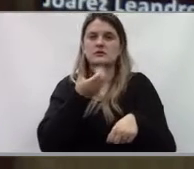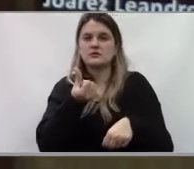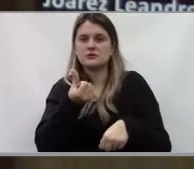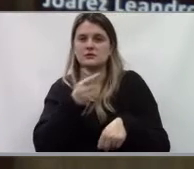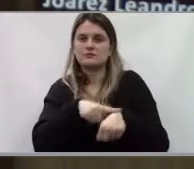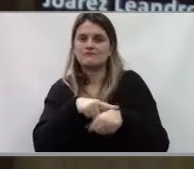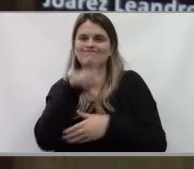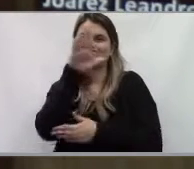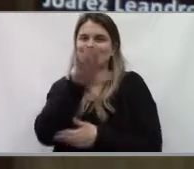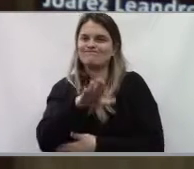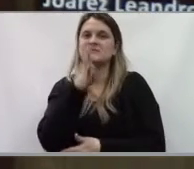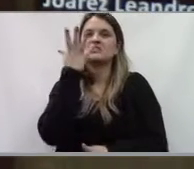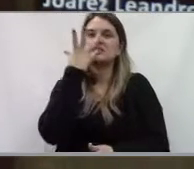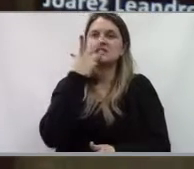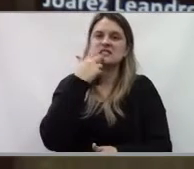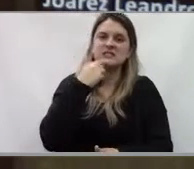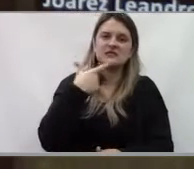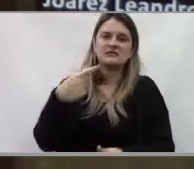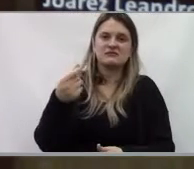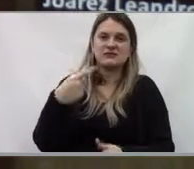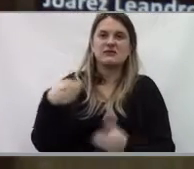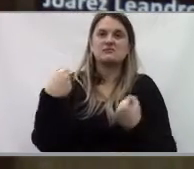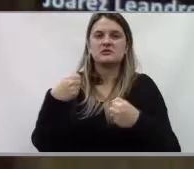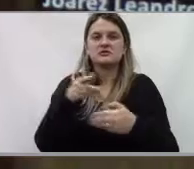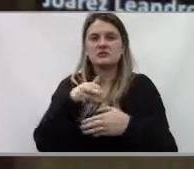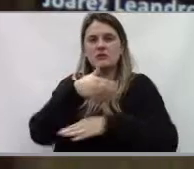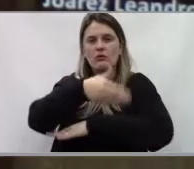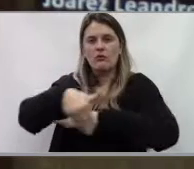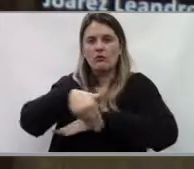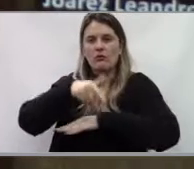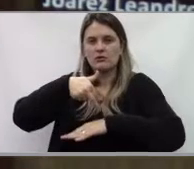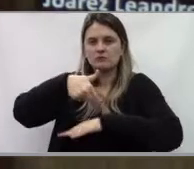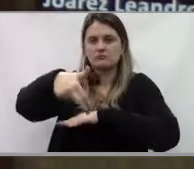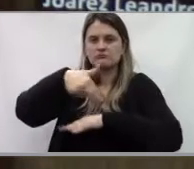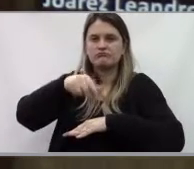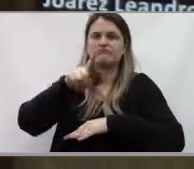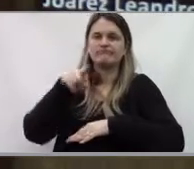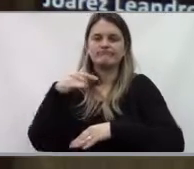É complicado as crianças saindo e tendo que atravessar a rua